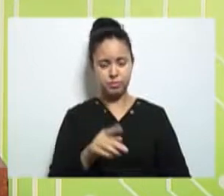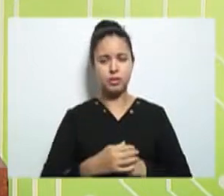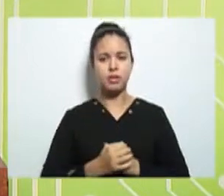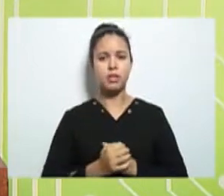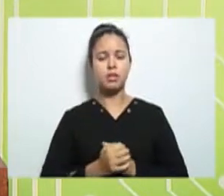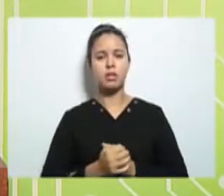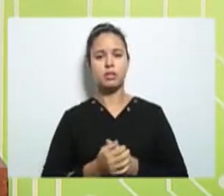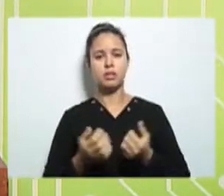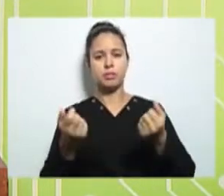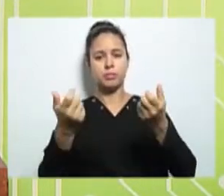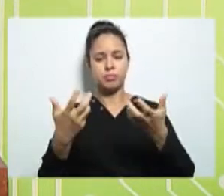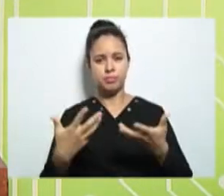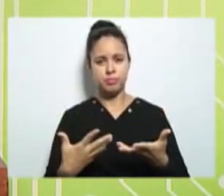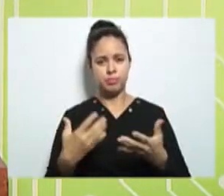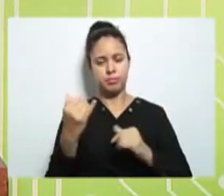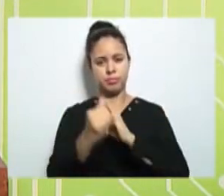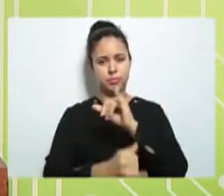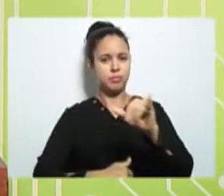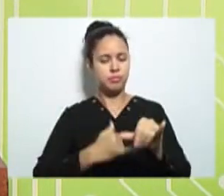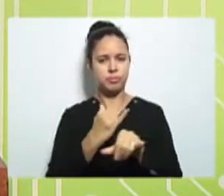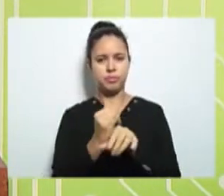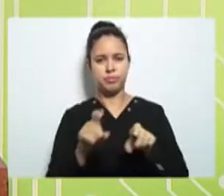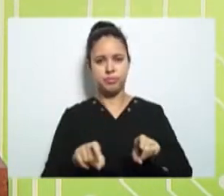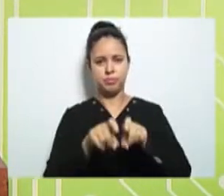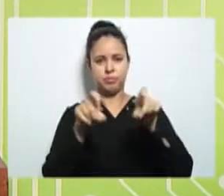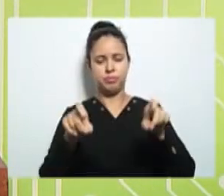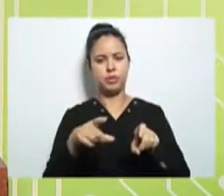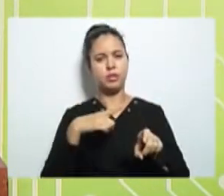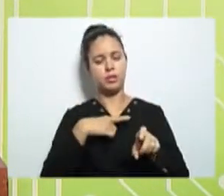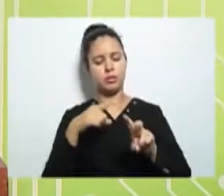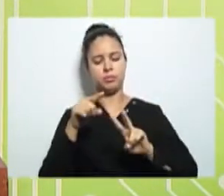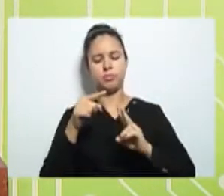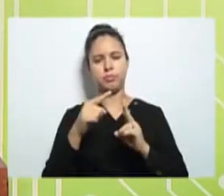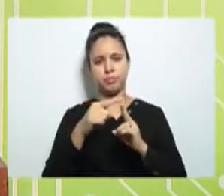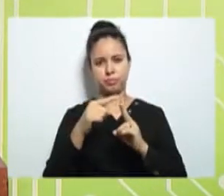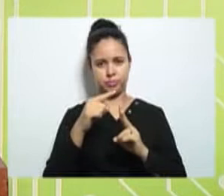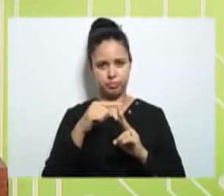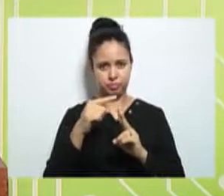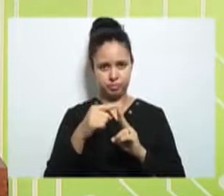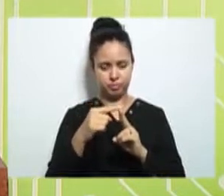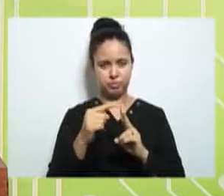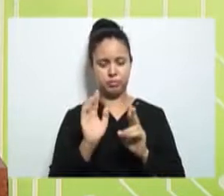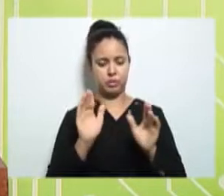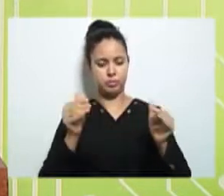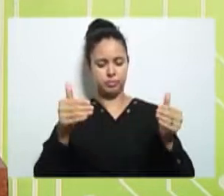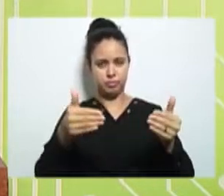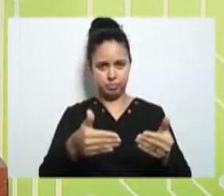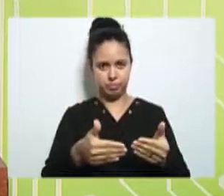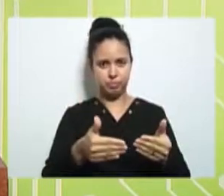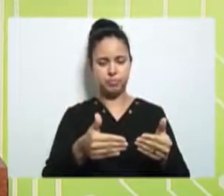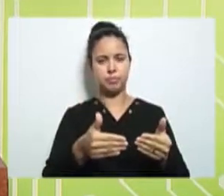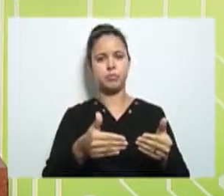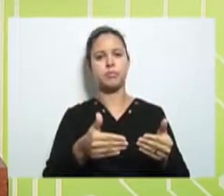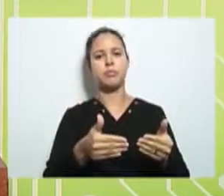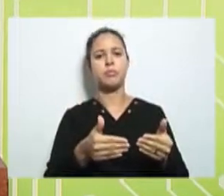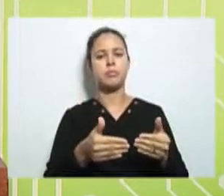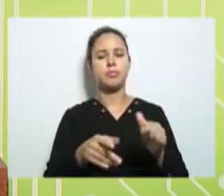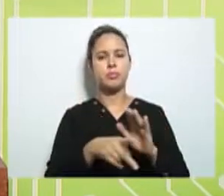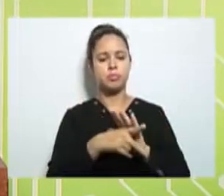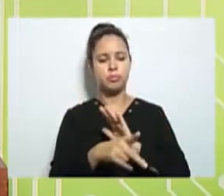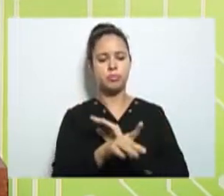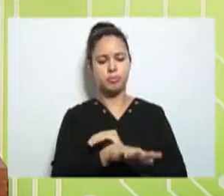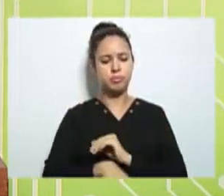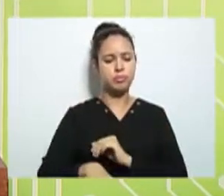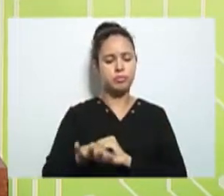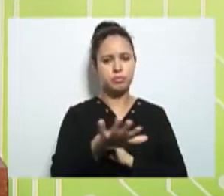quando a gente fala em informática, a gente já vai trazendo aqui dois termos, né? Bem específicos, tá? Que dominam muito o que